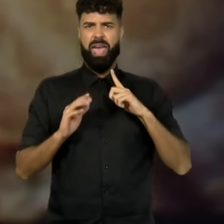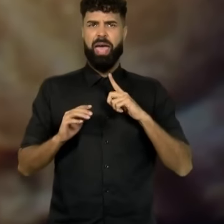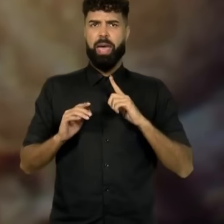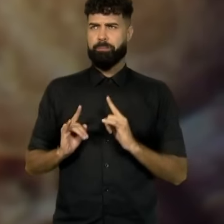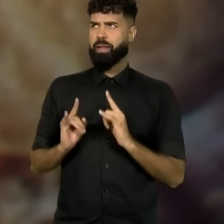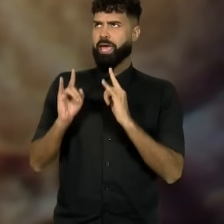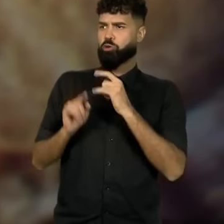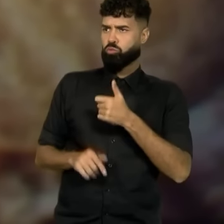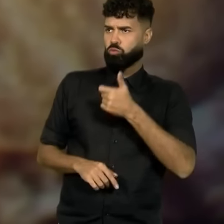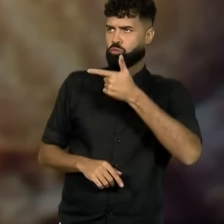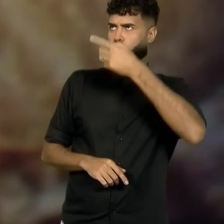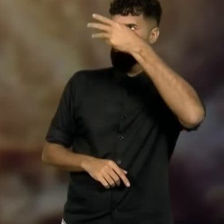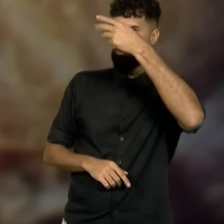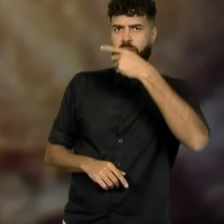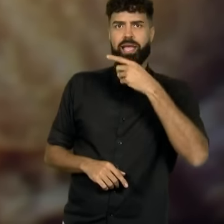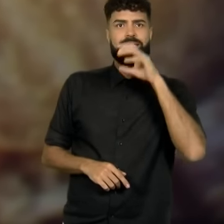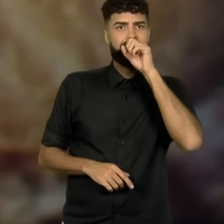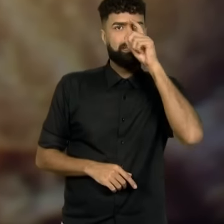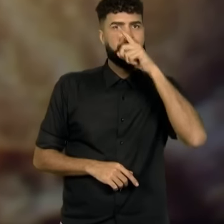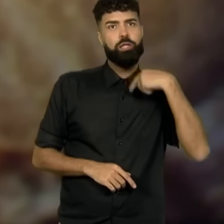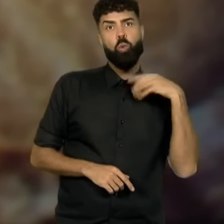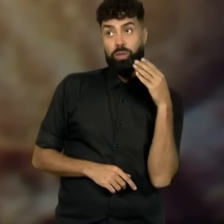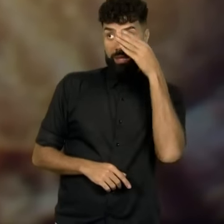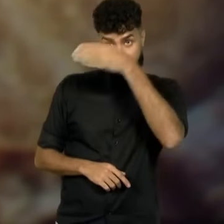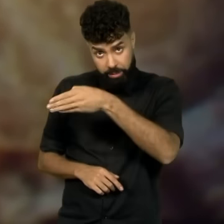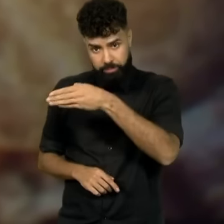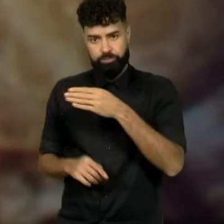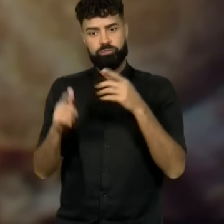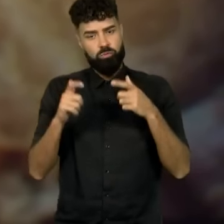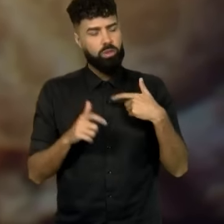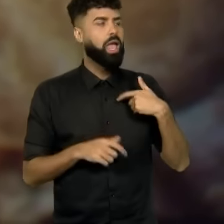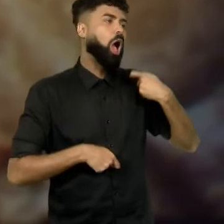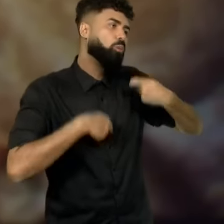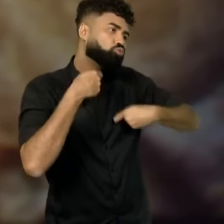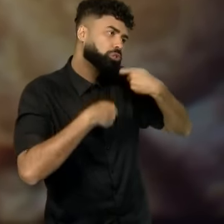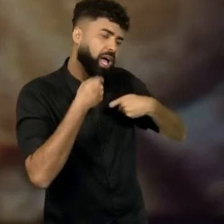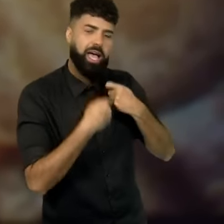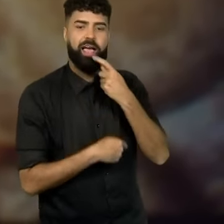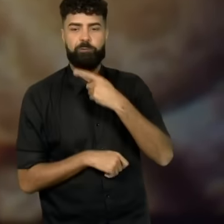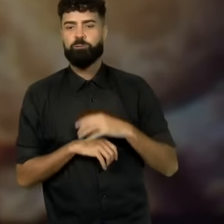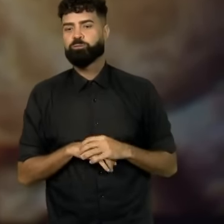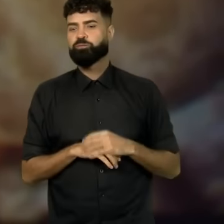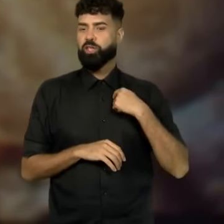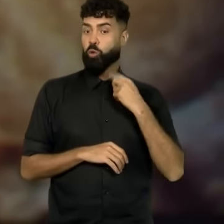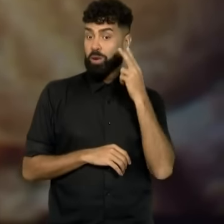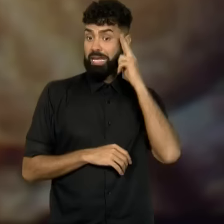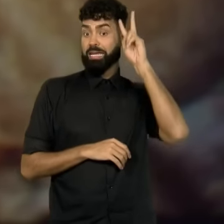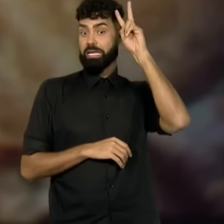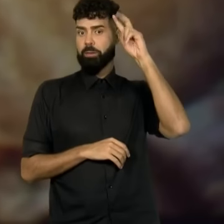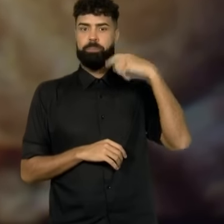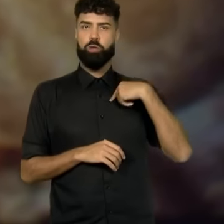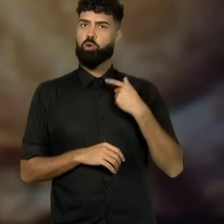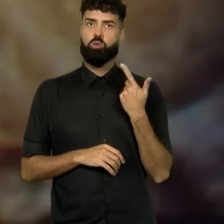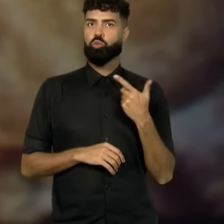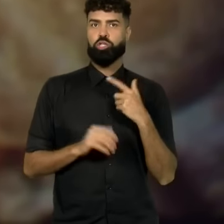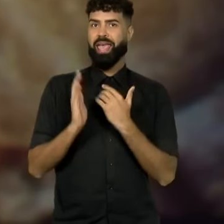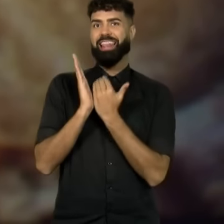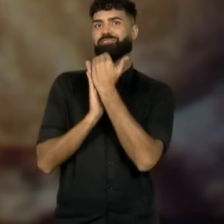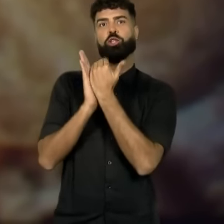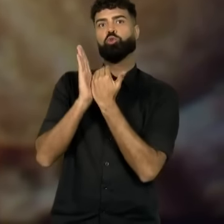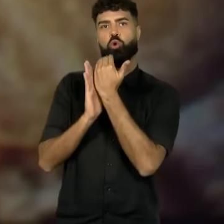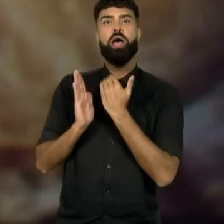Então, fim de semana eu ia lá pegar o almoço e tal. E eu não tinha elevador e